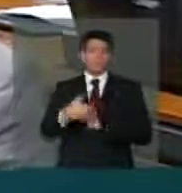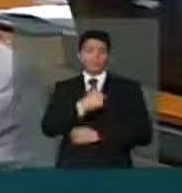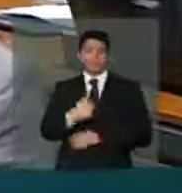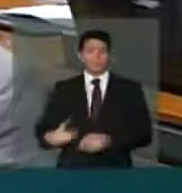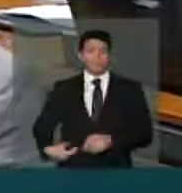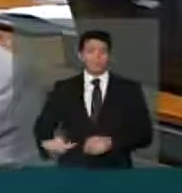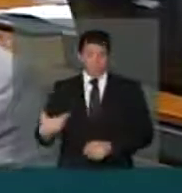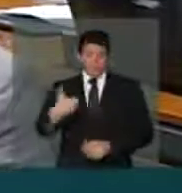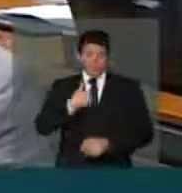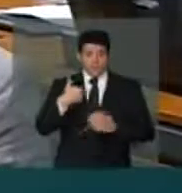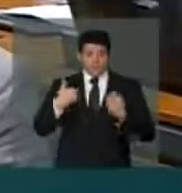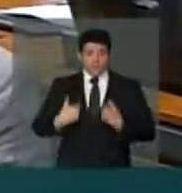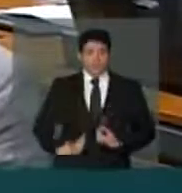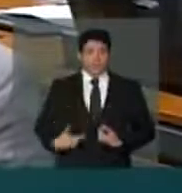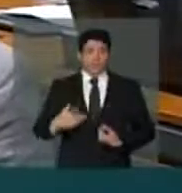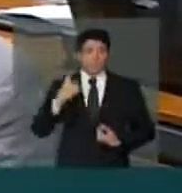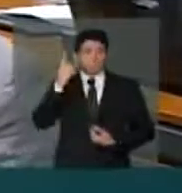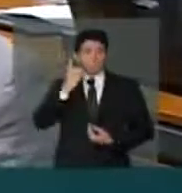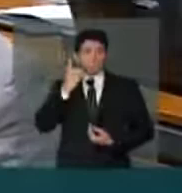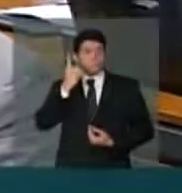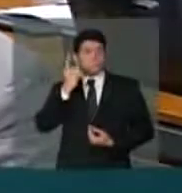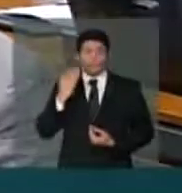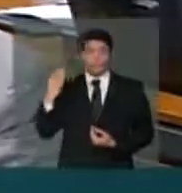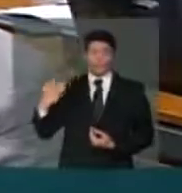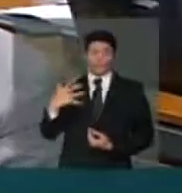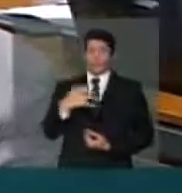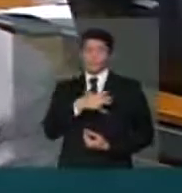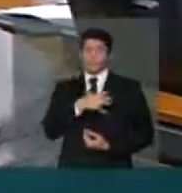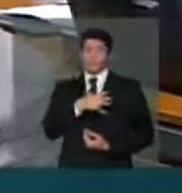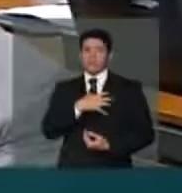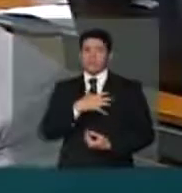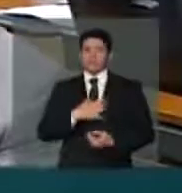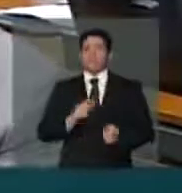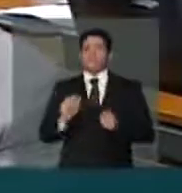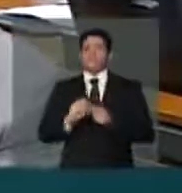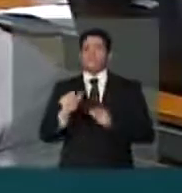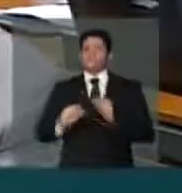como deputado do Vale do São Francisco, uso muito fazer emendas